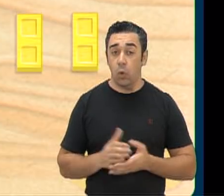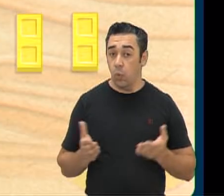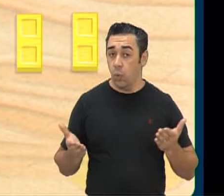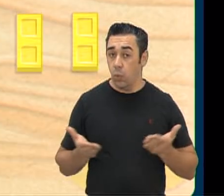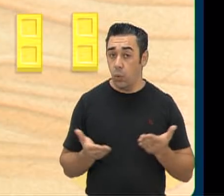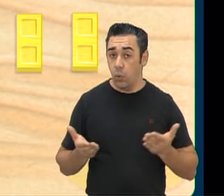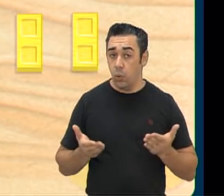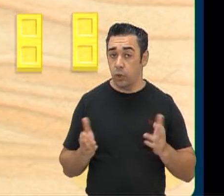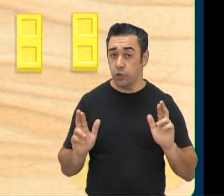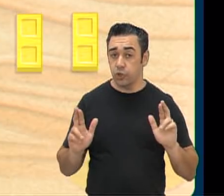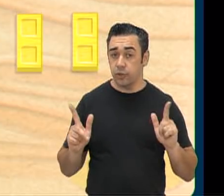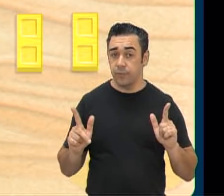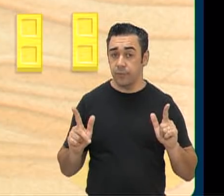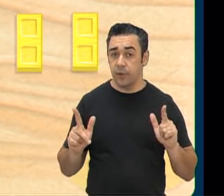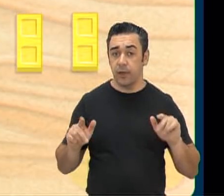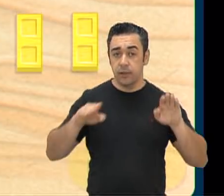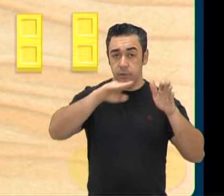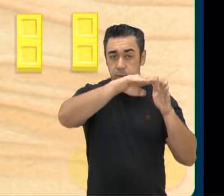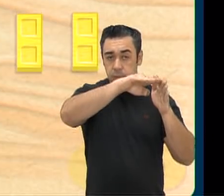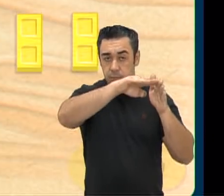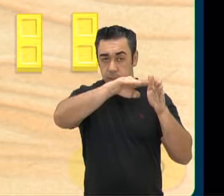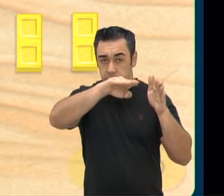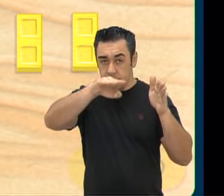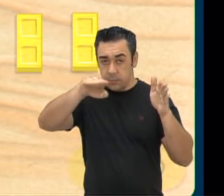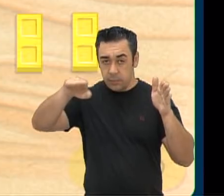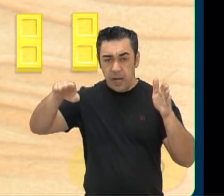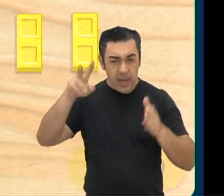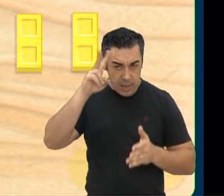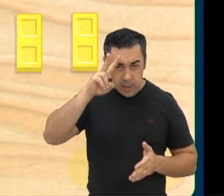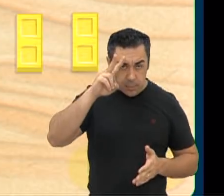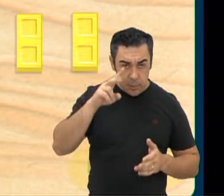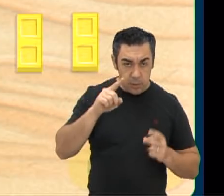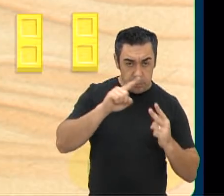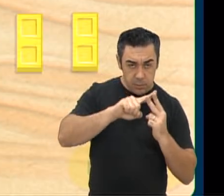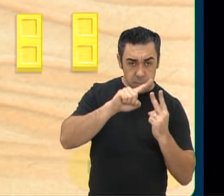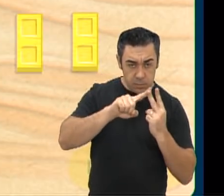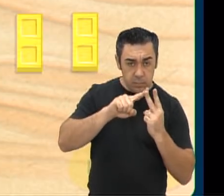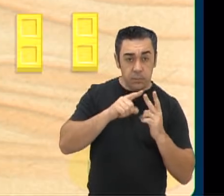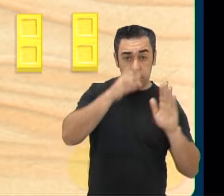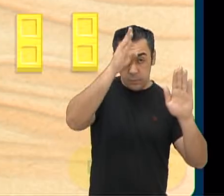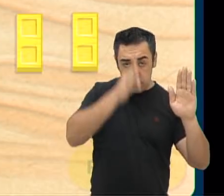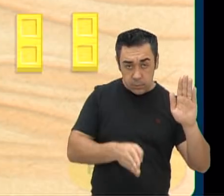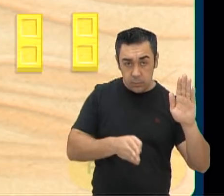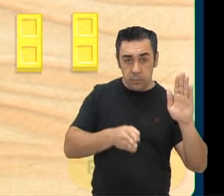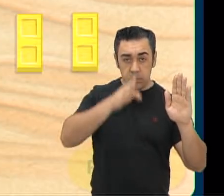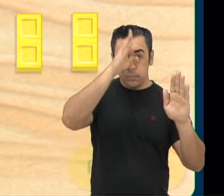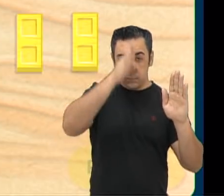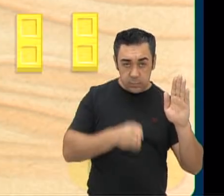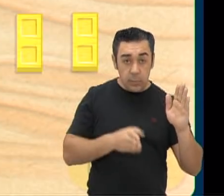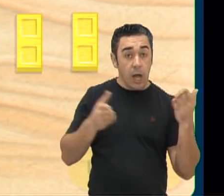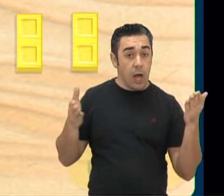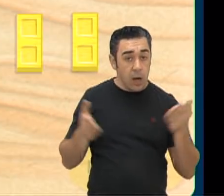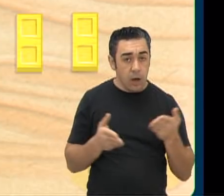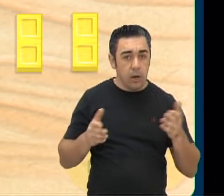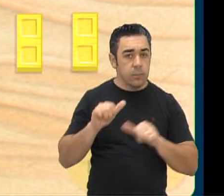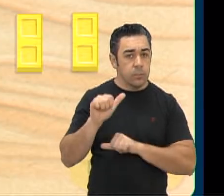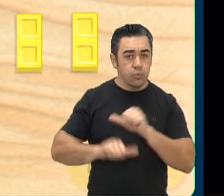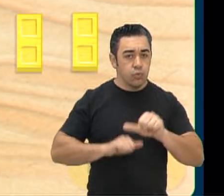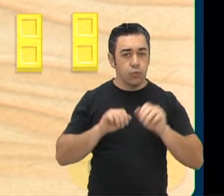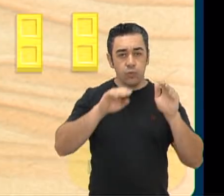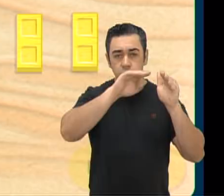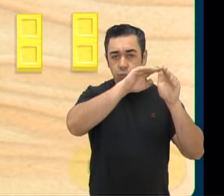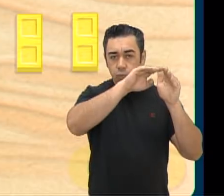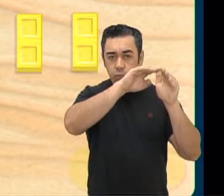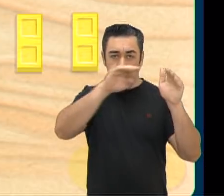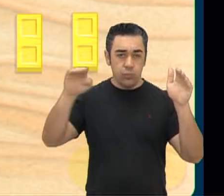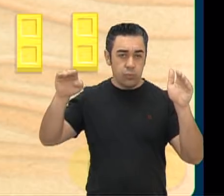Agora, ele fez de maneira diferente. Lembra que ele colocou o eixo sempre na vertical? Nessa figura, ele mudou a